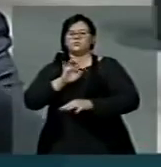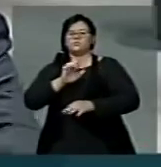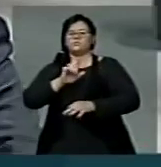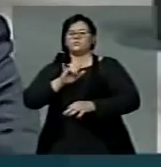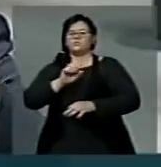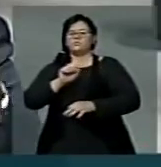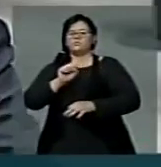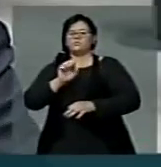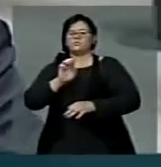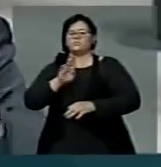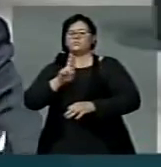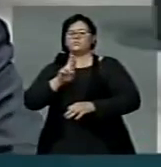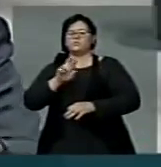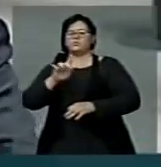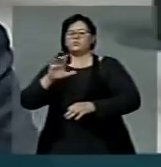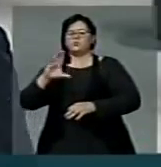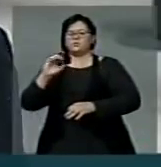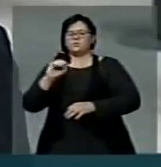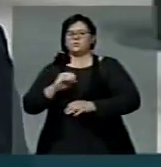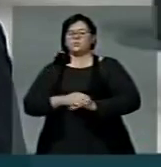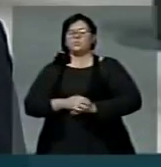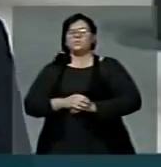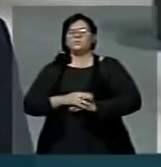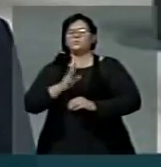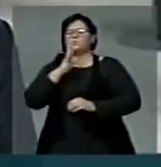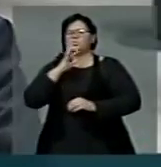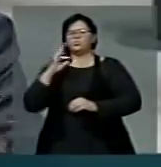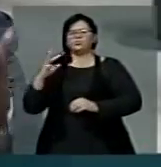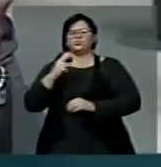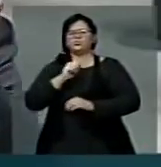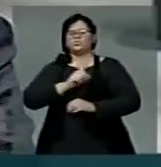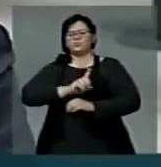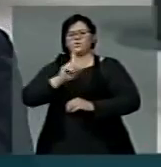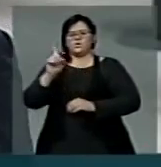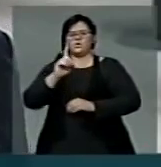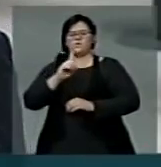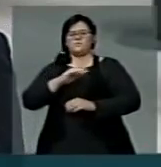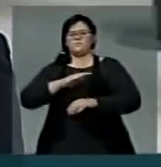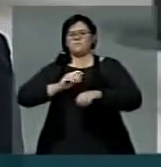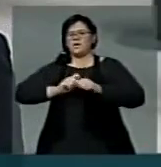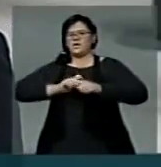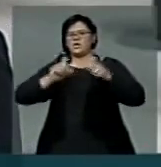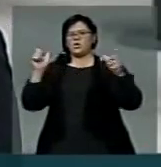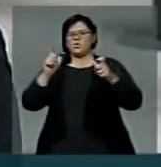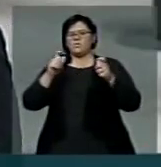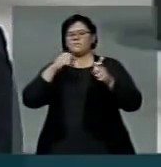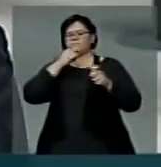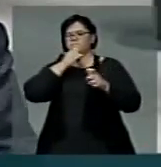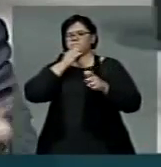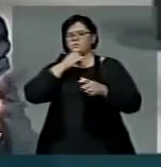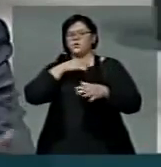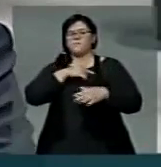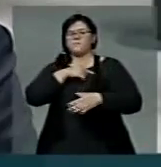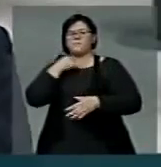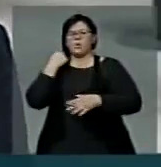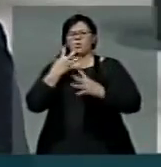massacre camponês conhecido da história de Minas Gerais. E poderá, espero que não haja nenhuma interferência